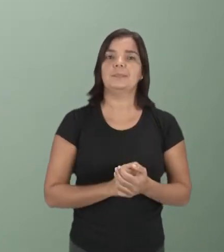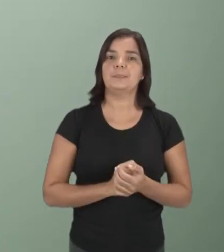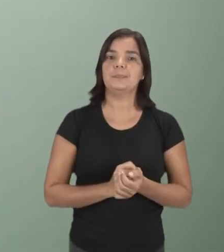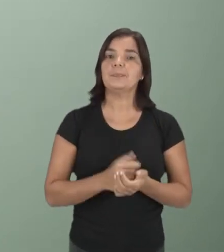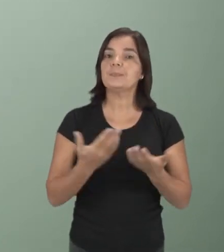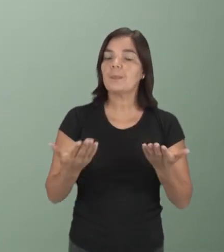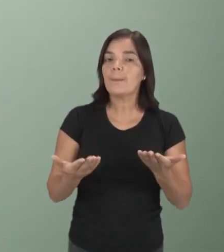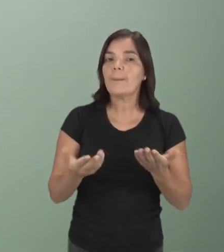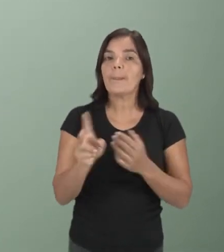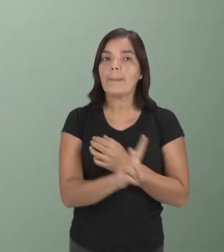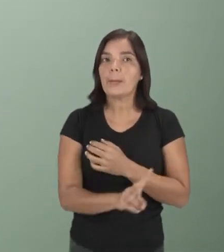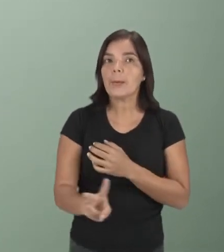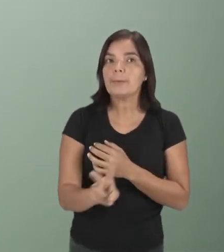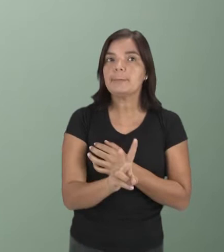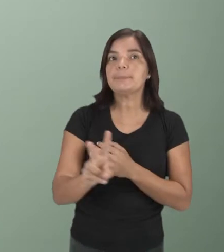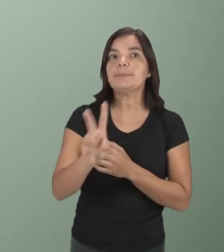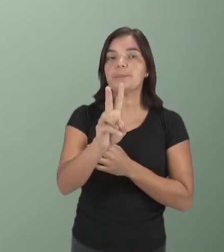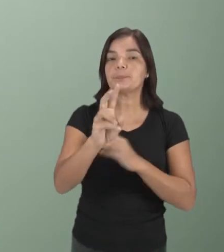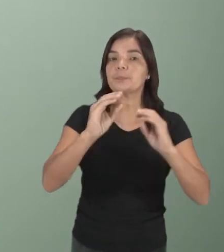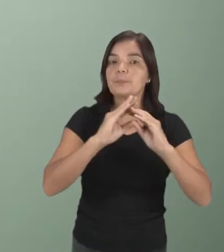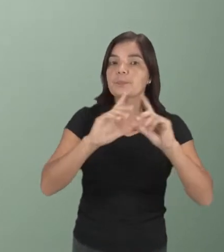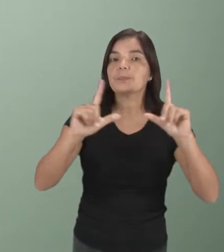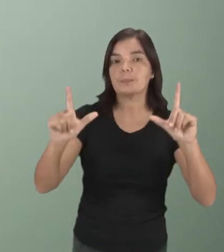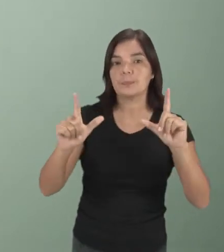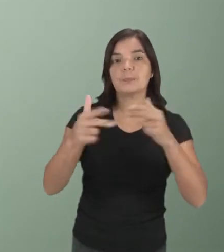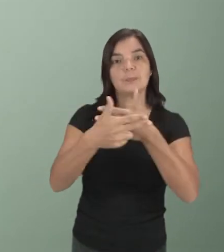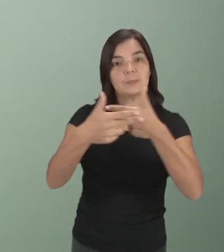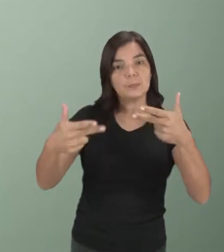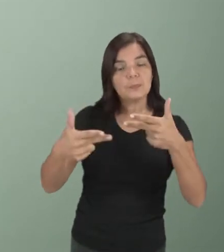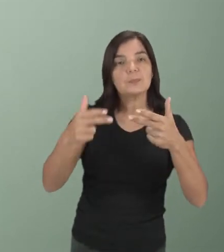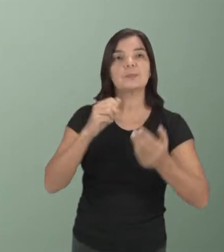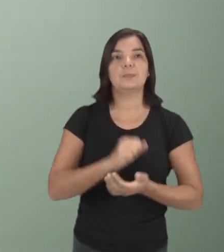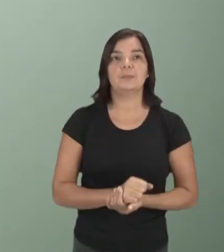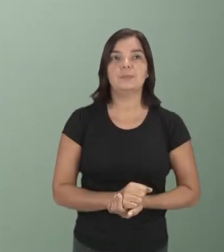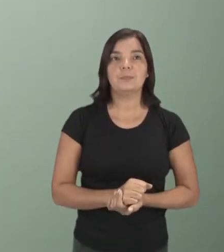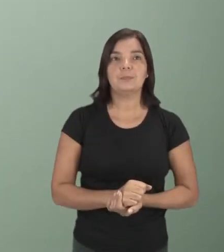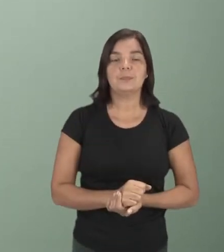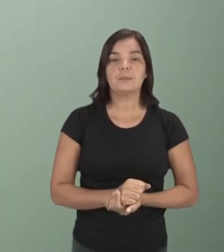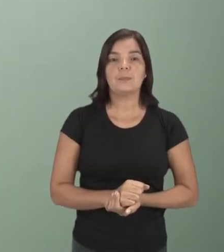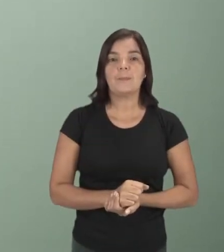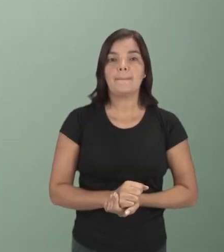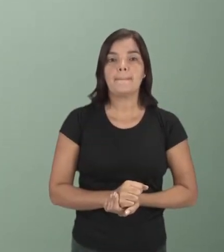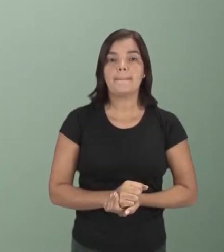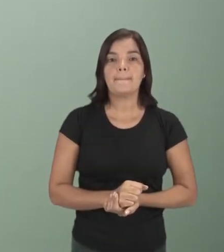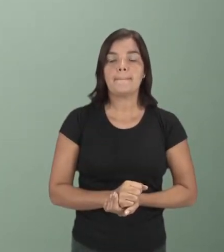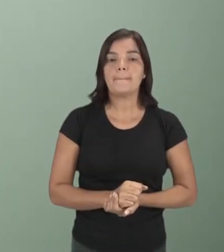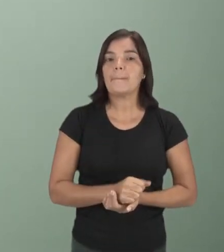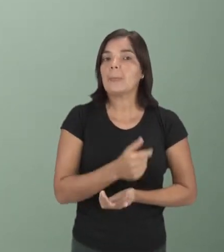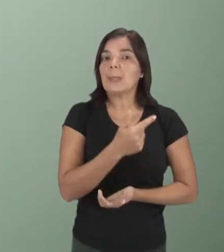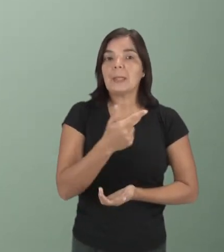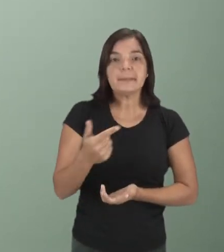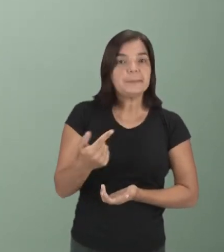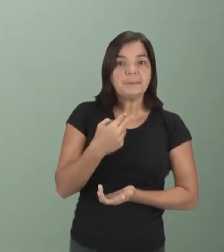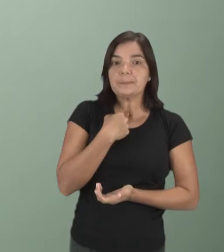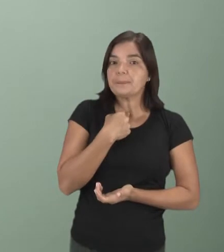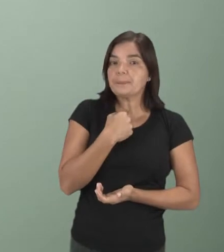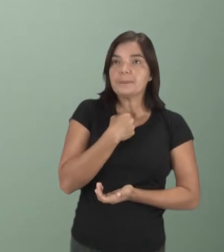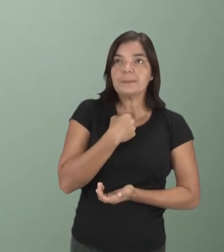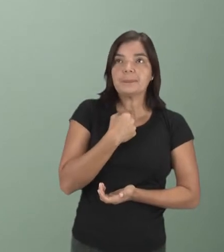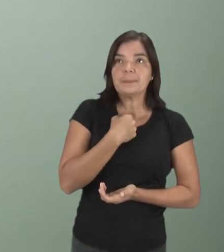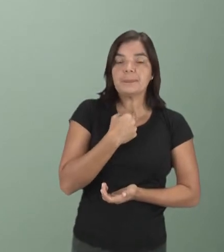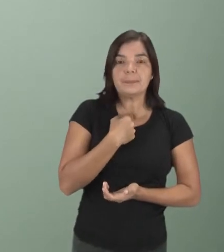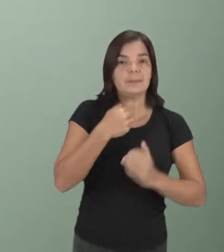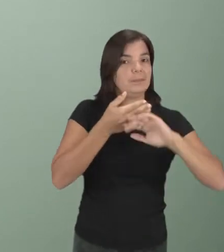Então, a valorização e a objetividade dos fatos, tá? Não se pode